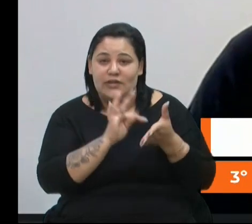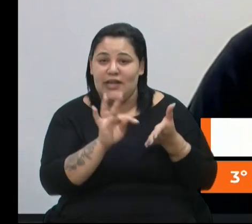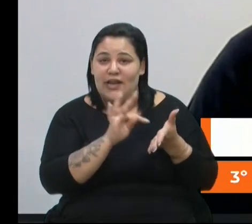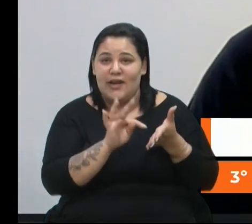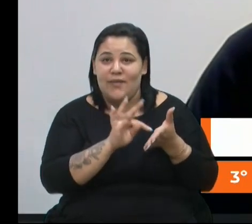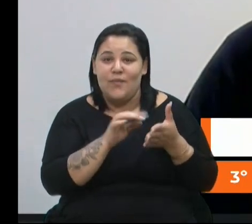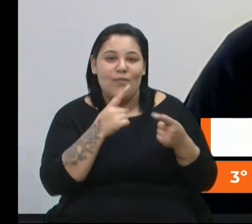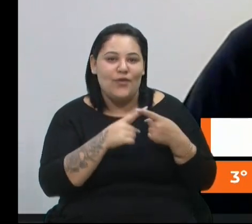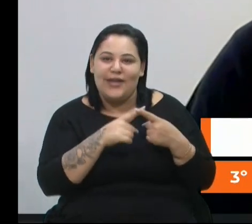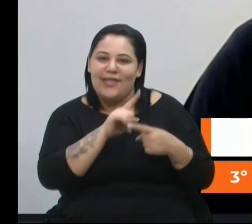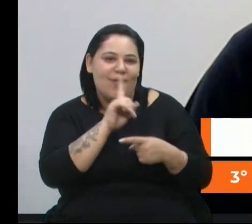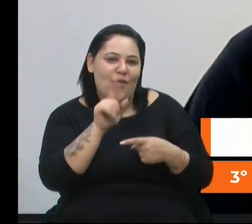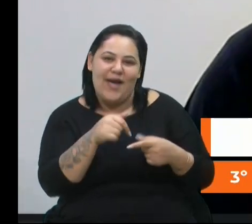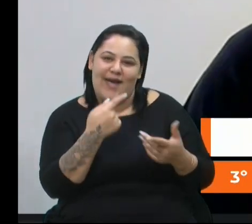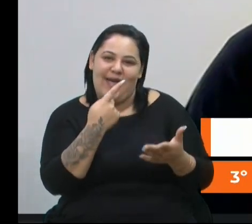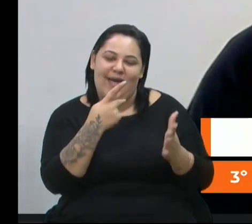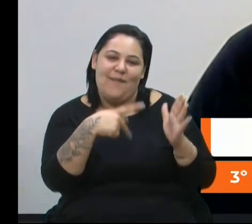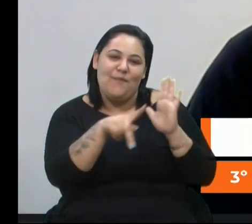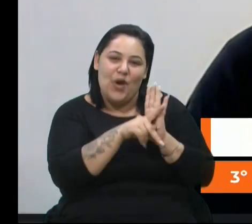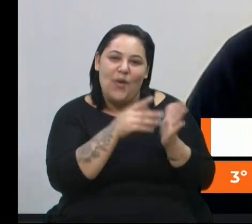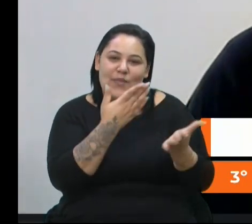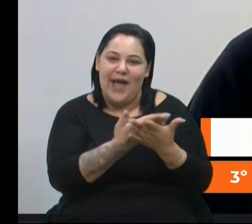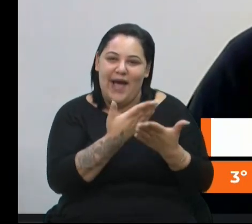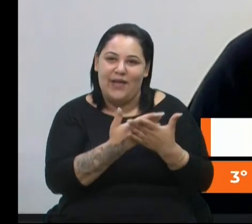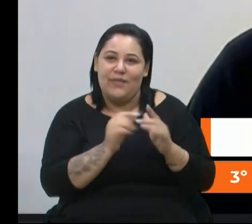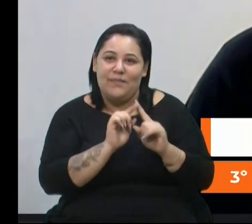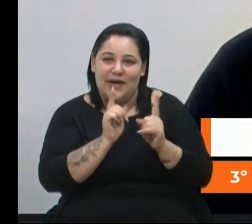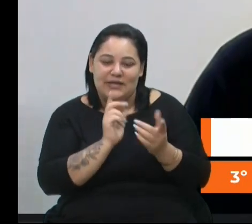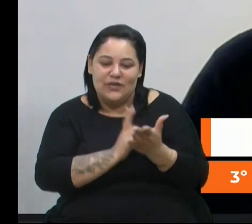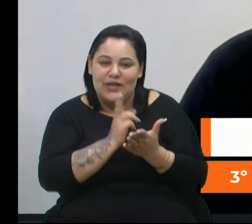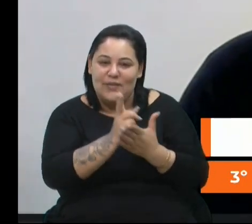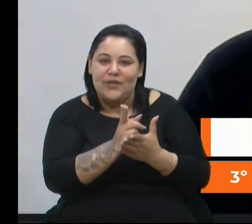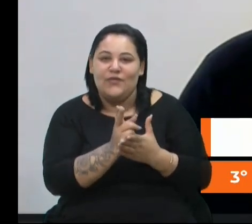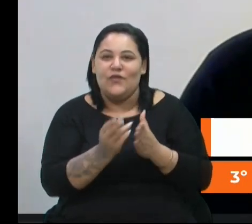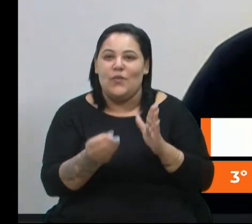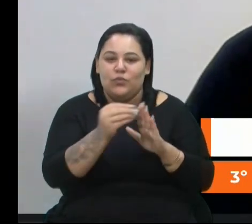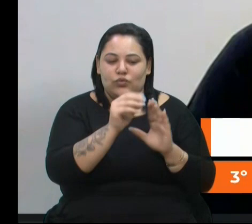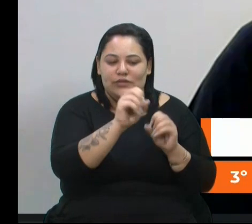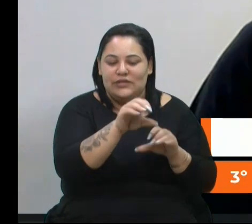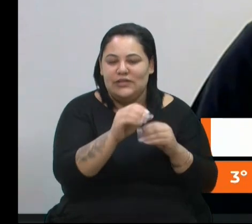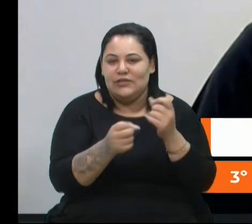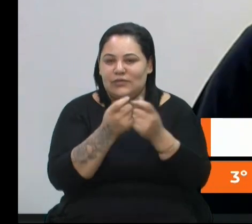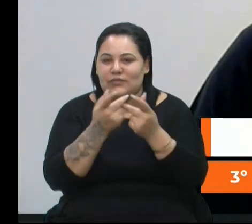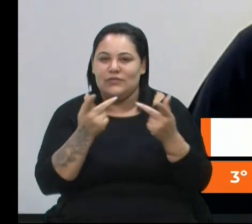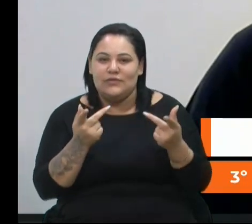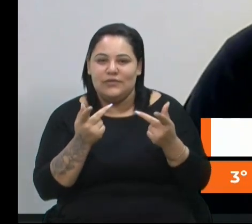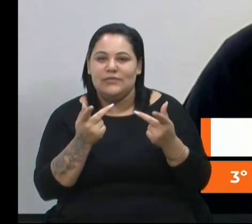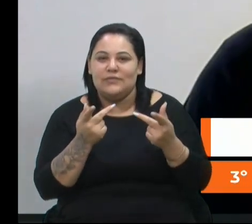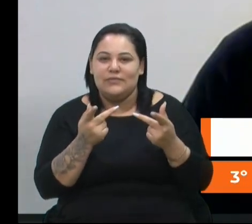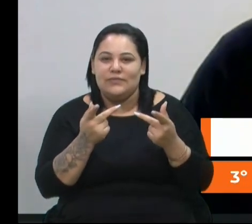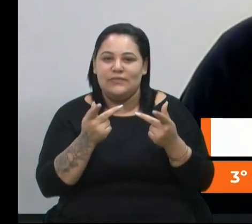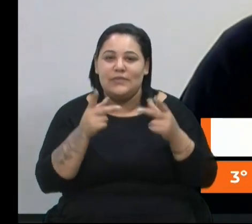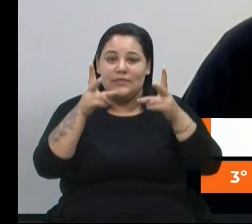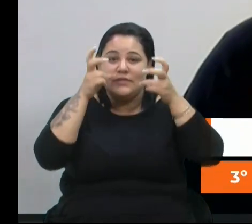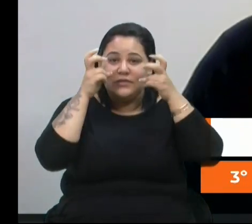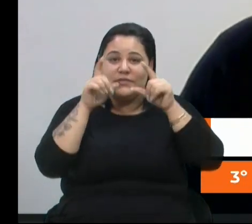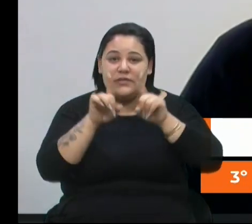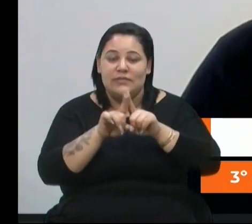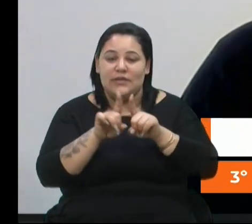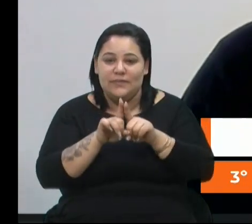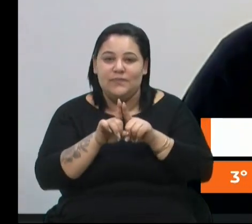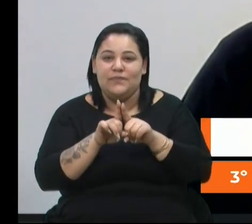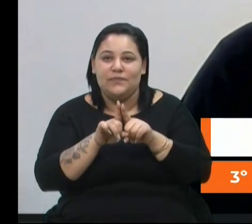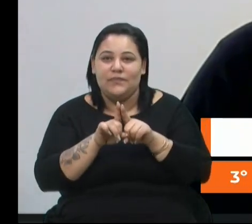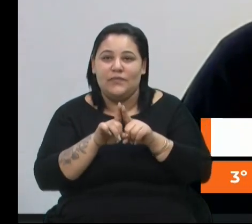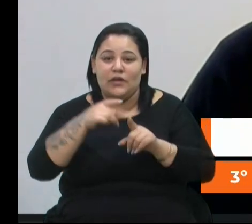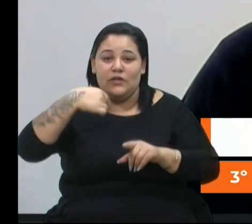estão ali para ter aula, mas sempre eu vou introduzindo uma coisinha ou outra para eles irem se percebendo, irem se reconhecendo, a gente